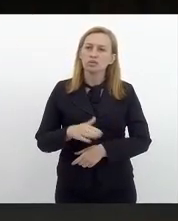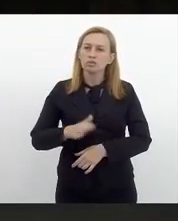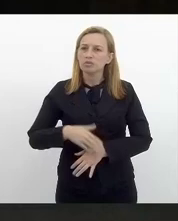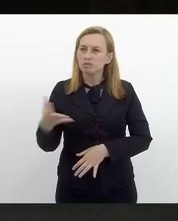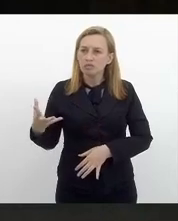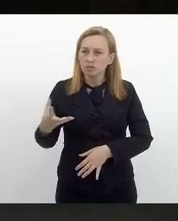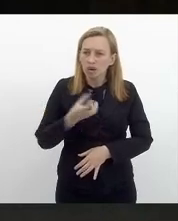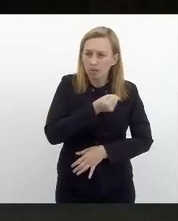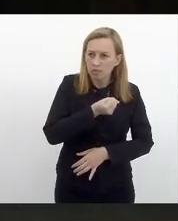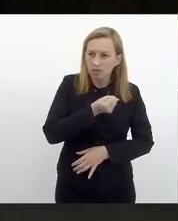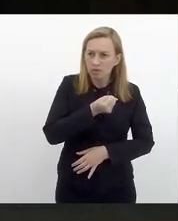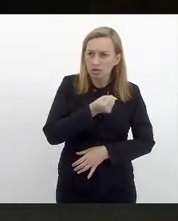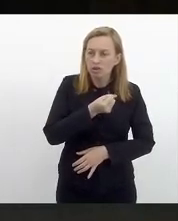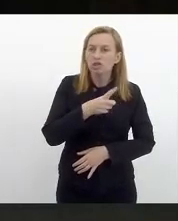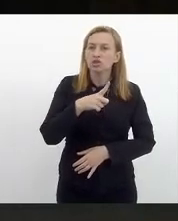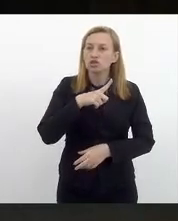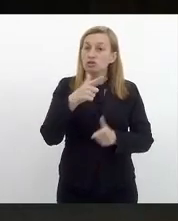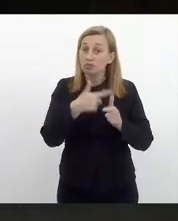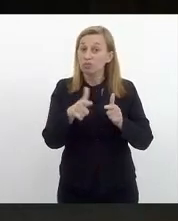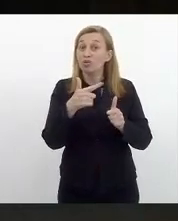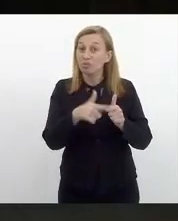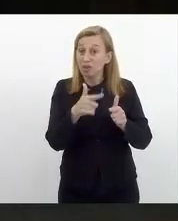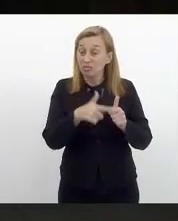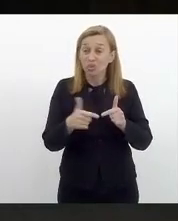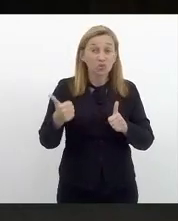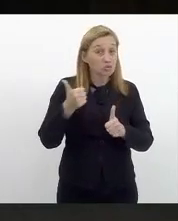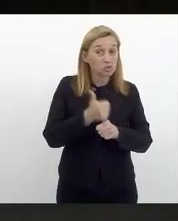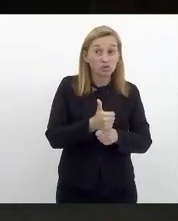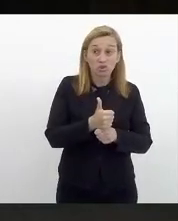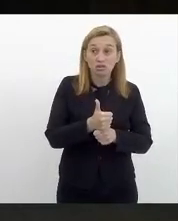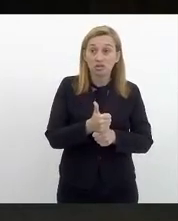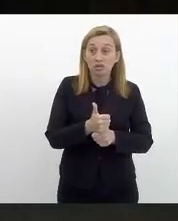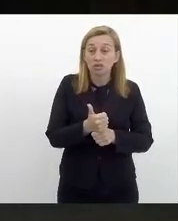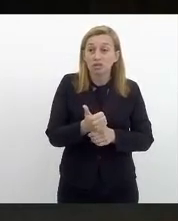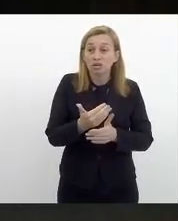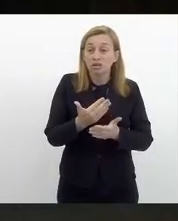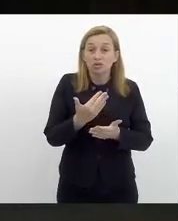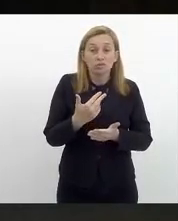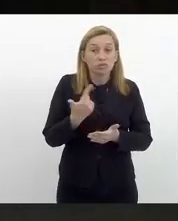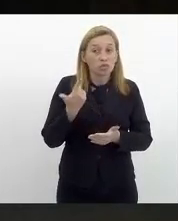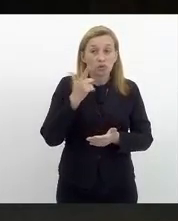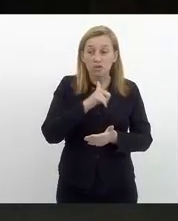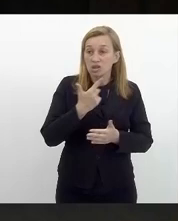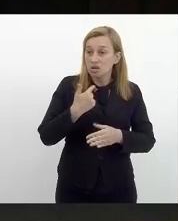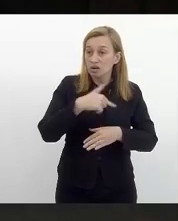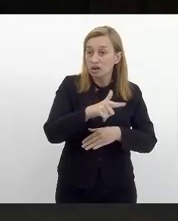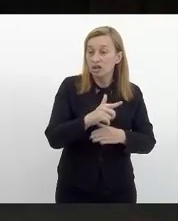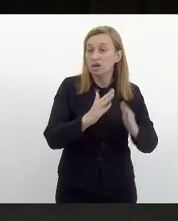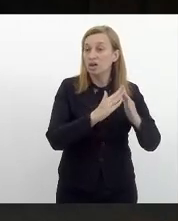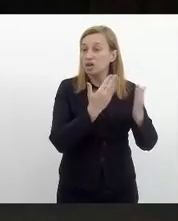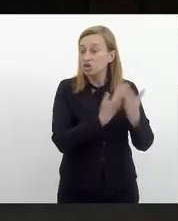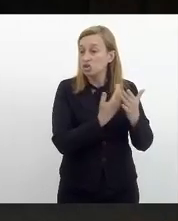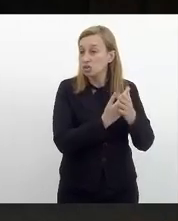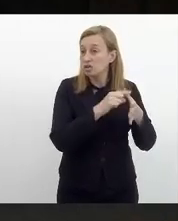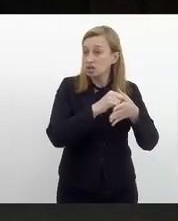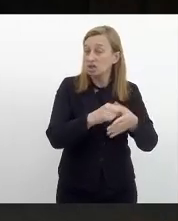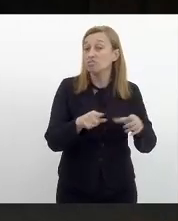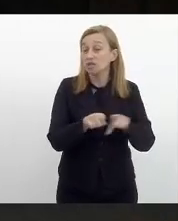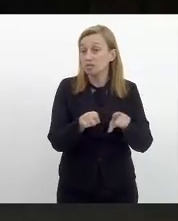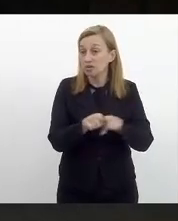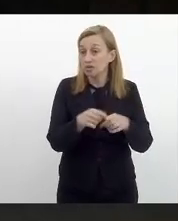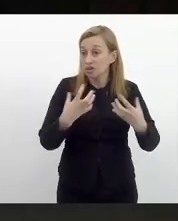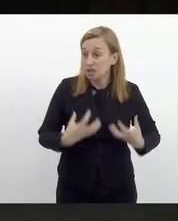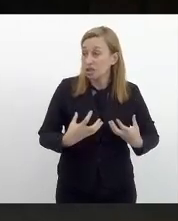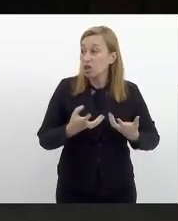ágil tivemos um problema e o substitutivo acabou não indo após o colégio líderes que também foi exaustivo